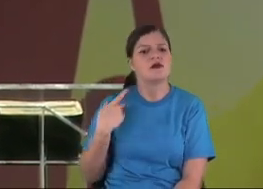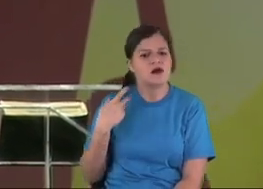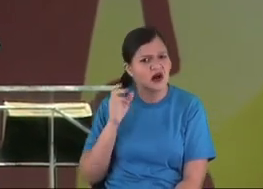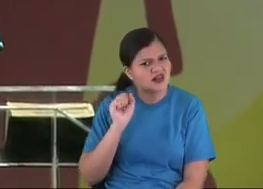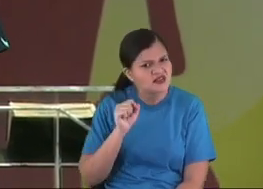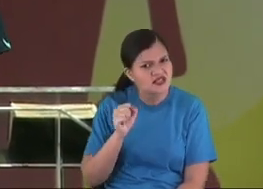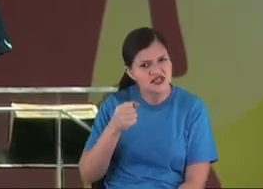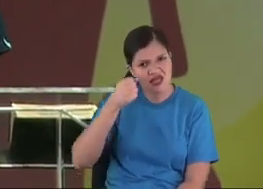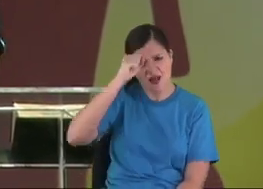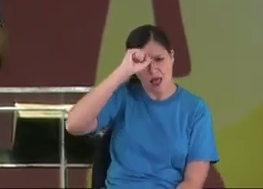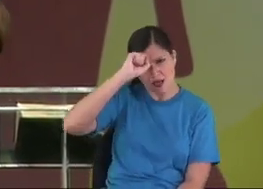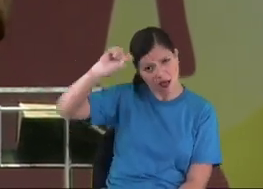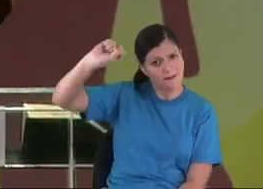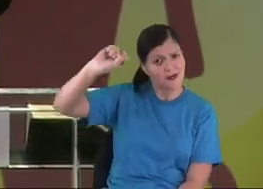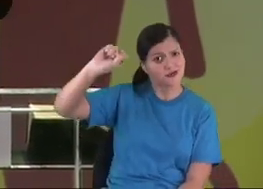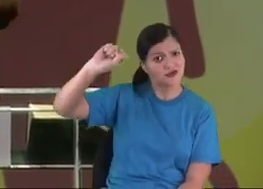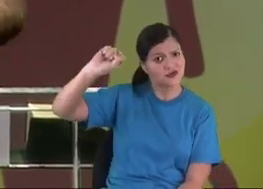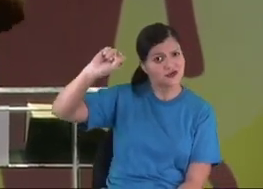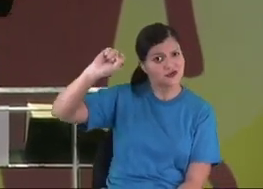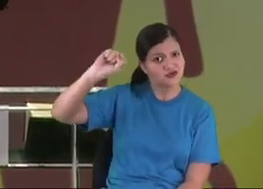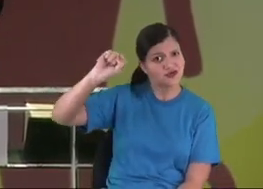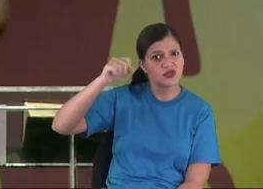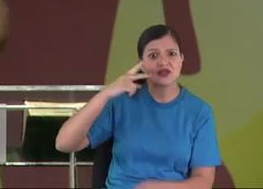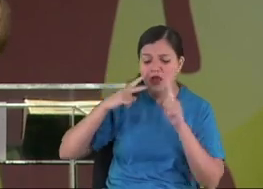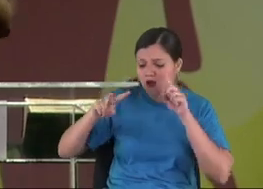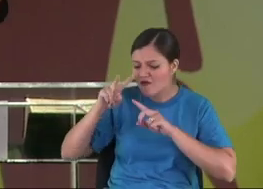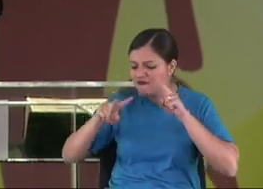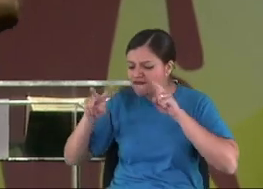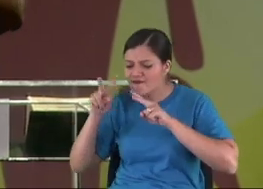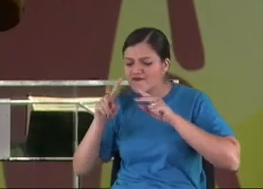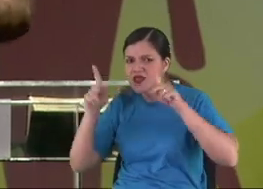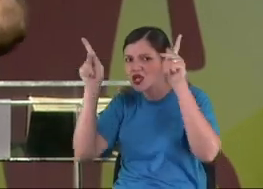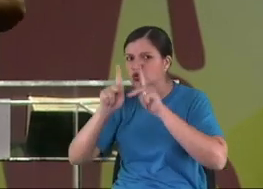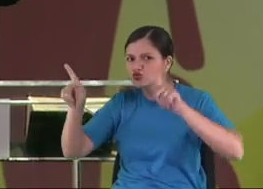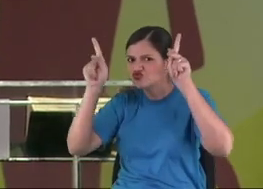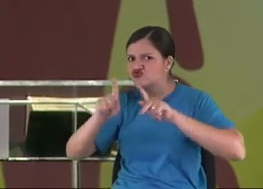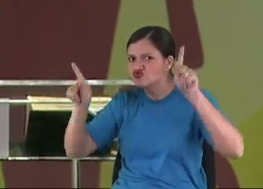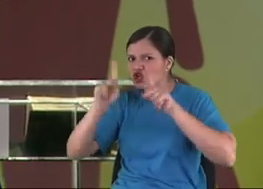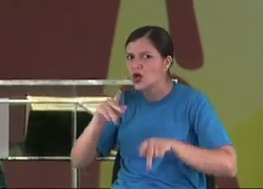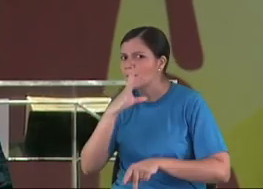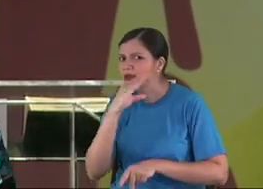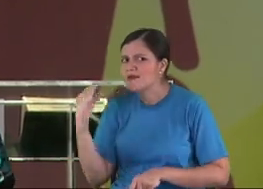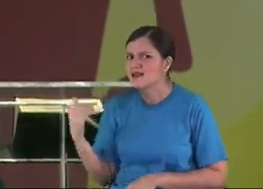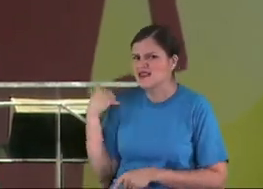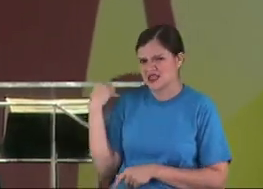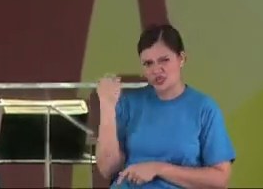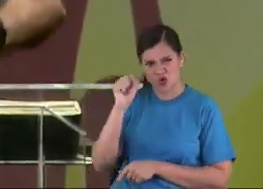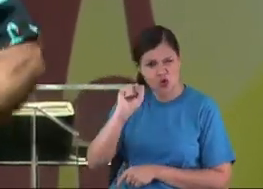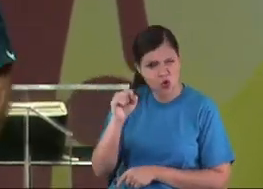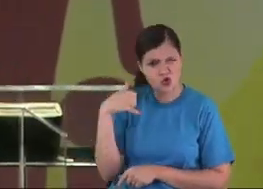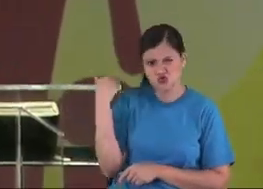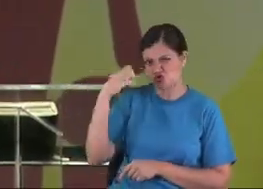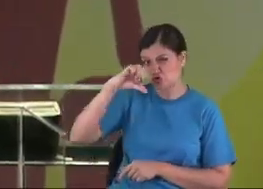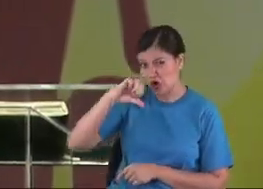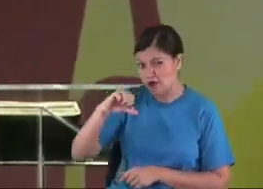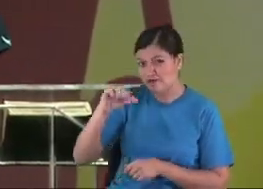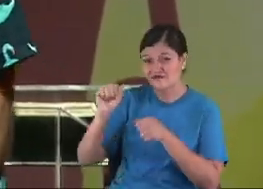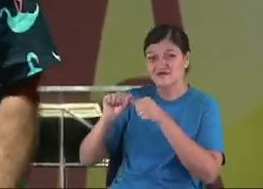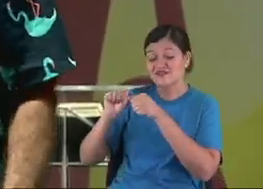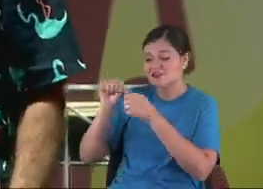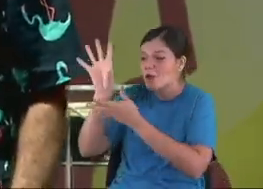shopping, no lugar onde ia, meninas de 9 anos, 8 anos, 9 anos, fazendo igualzinho a